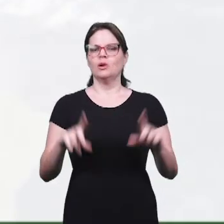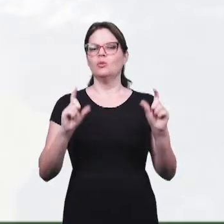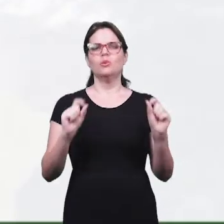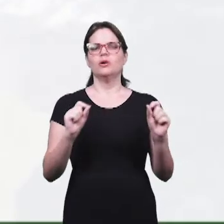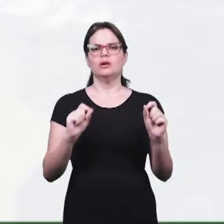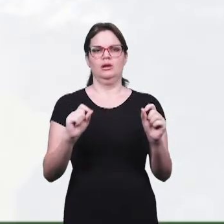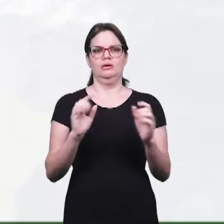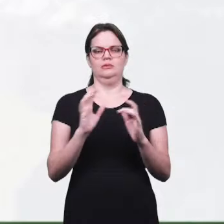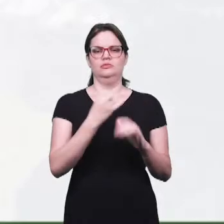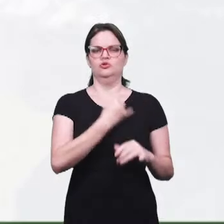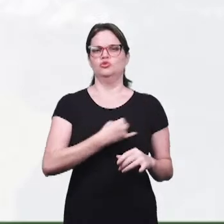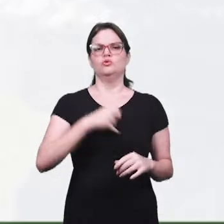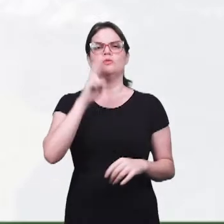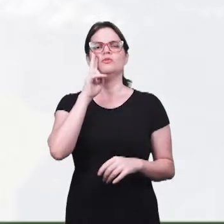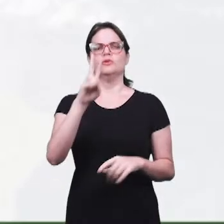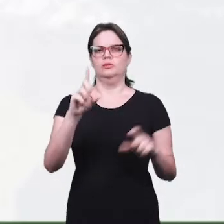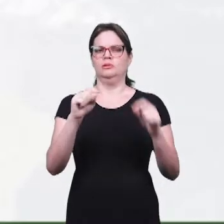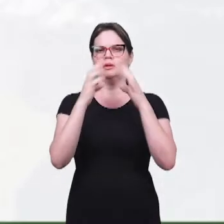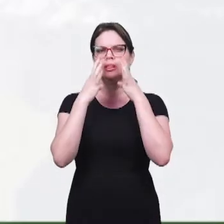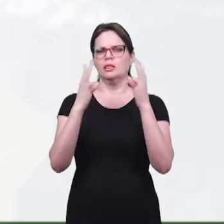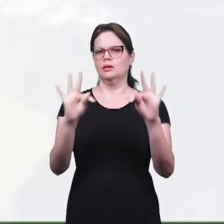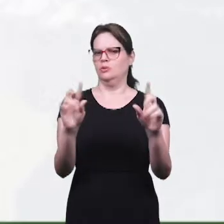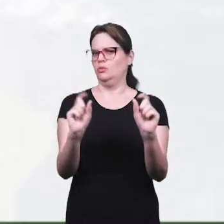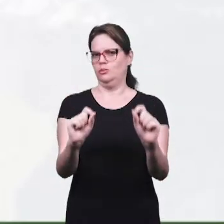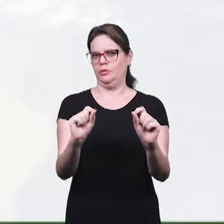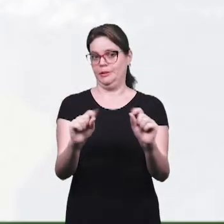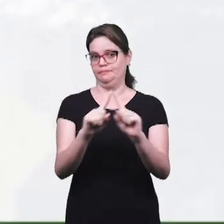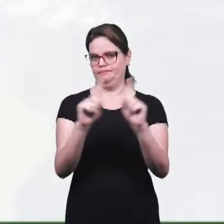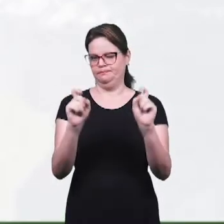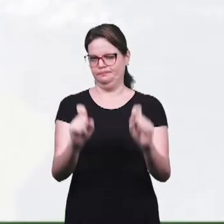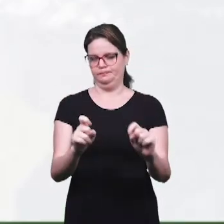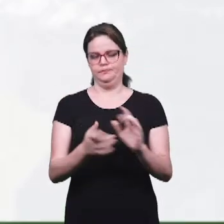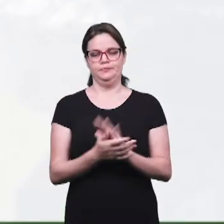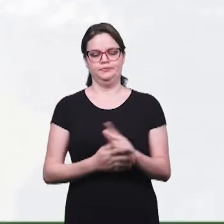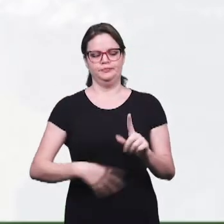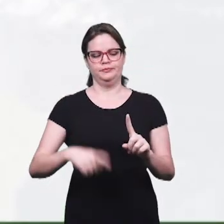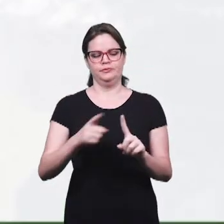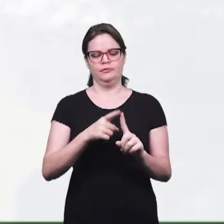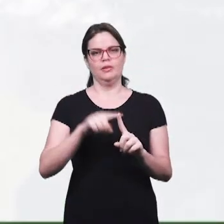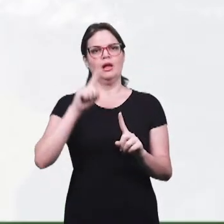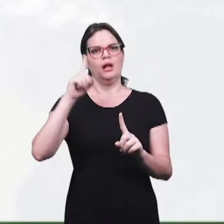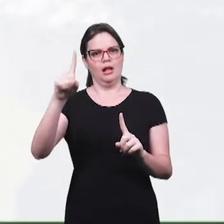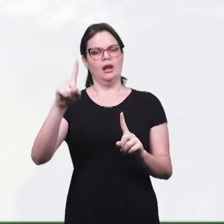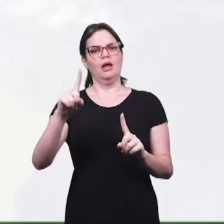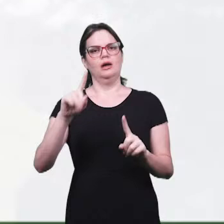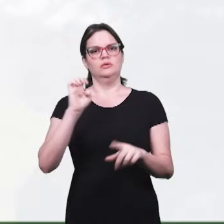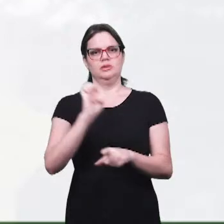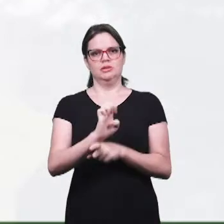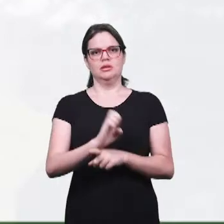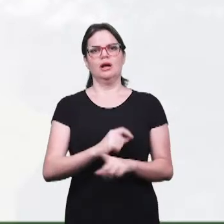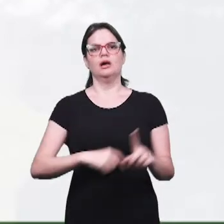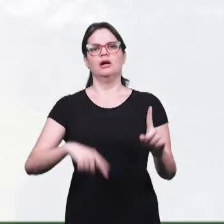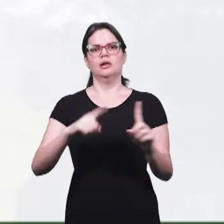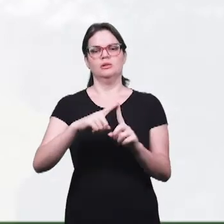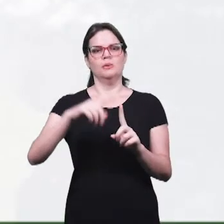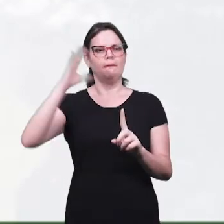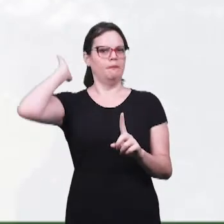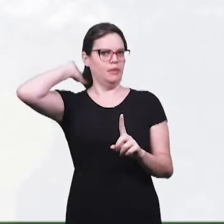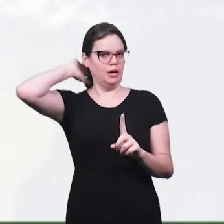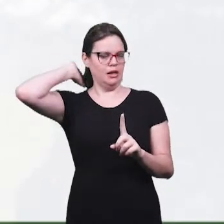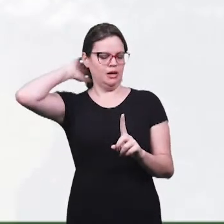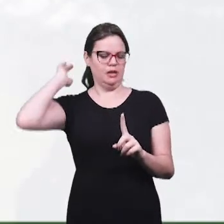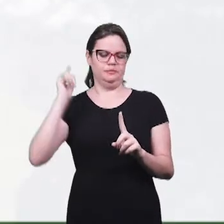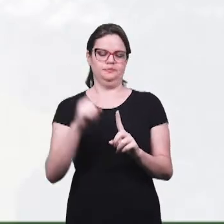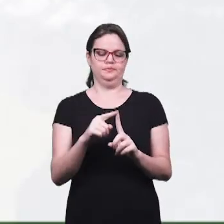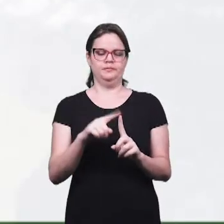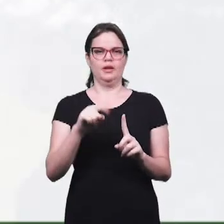João testemunhou? Nós vamos ver aqui 2 respostas. A primeira, lá do estado do Pará, na cidade de Ananindeua. E quem vai